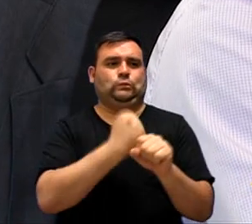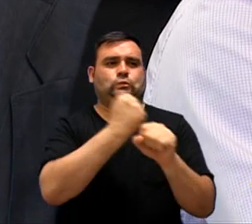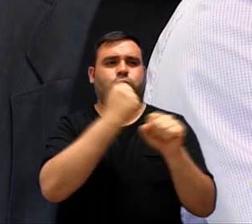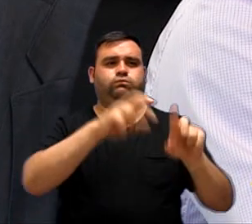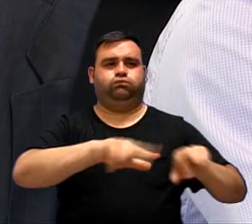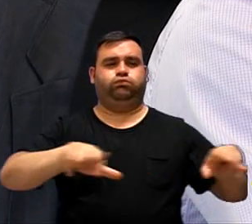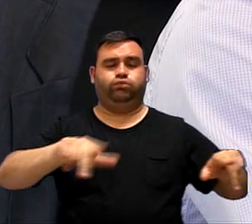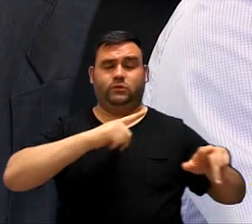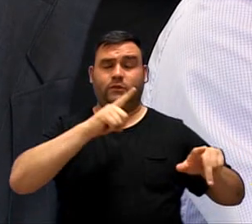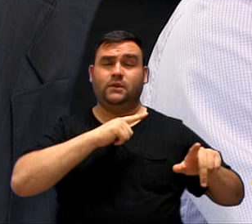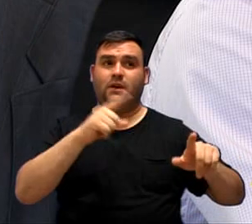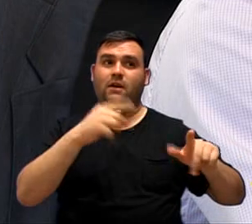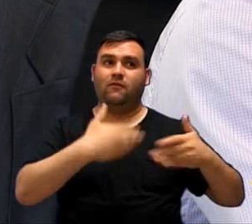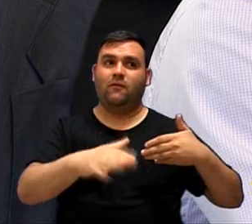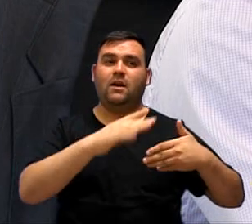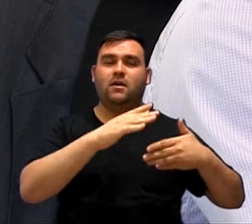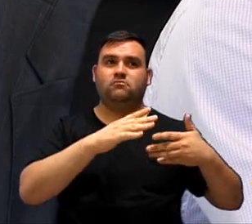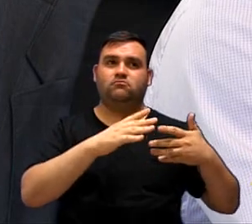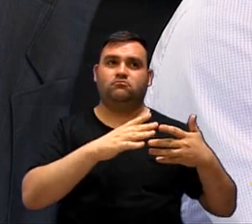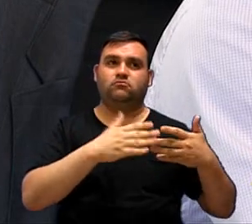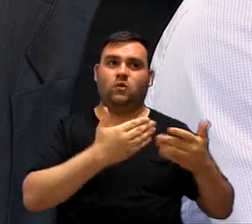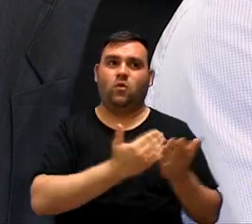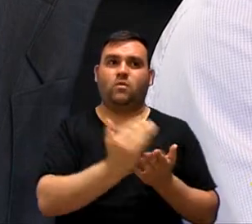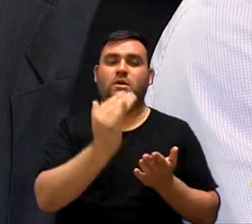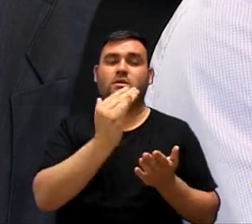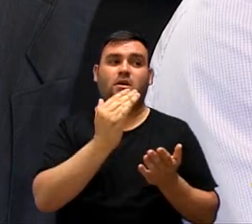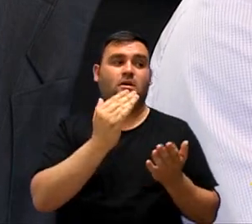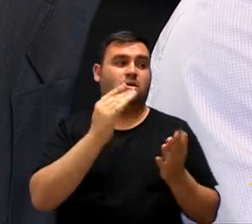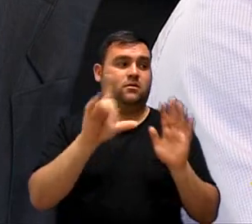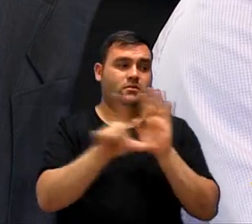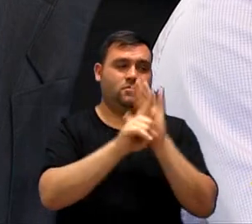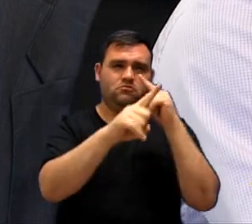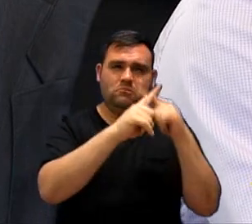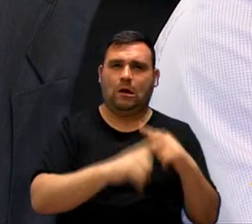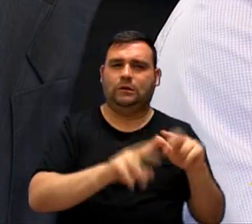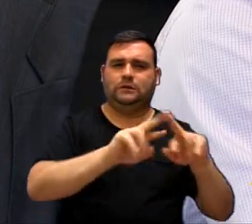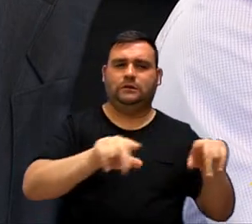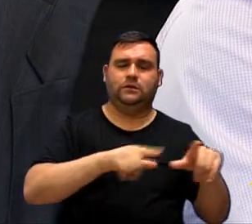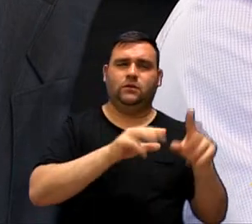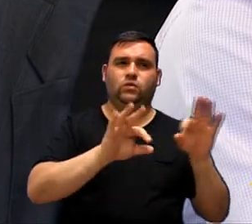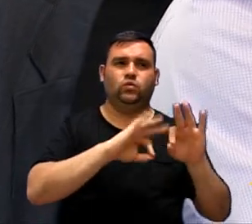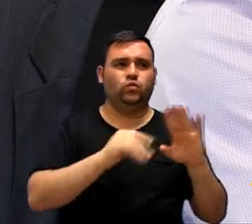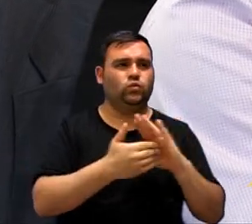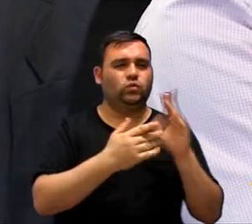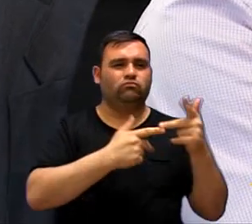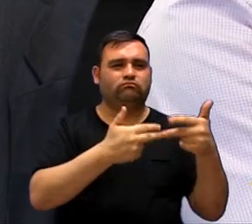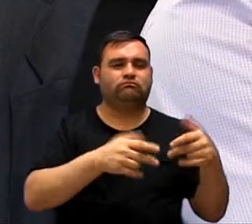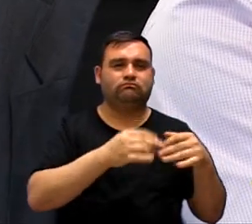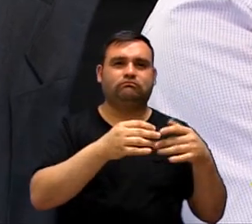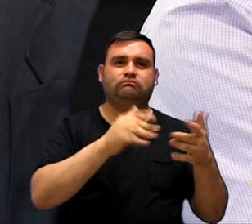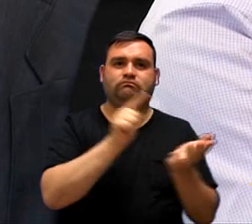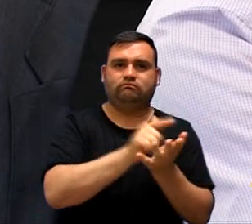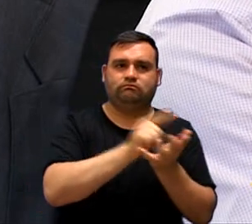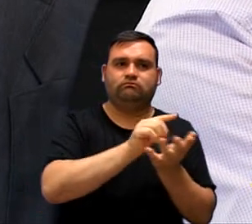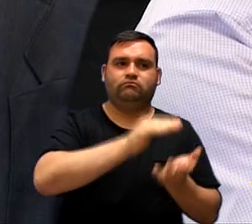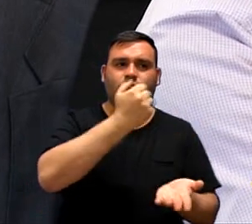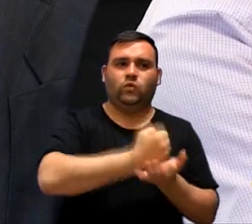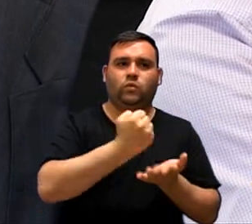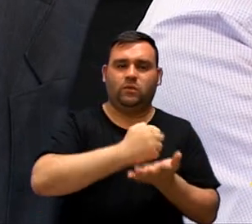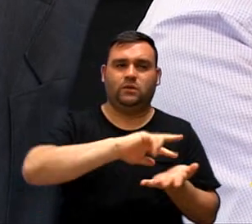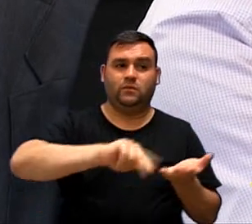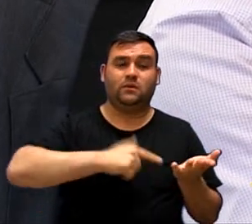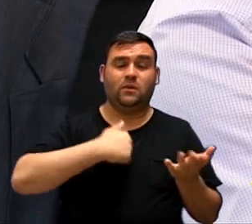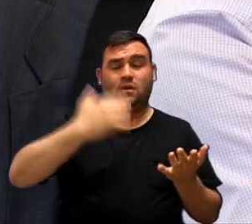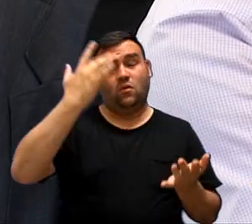obras, elas estão em curso... A parte licitatória, todo o trâmite burocrático, e